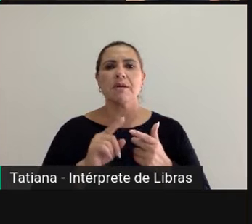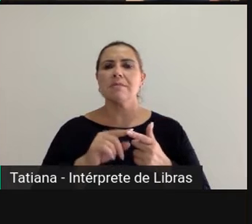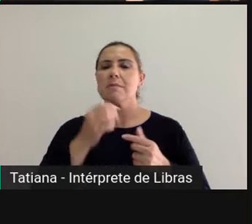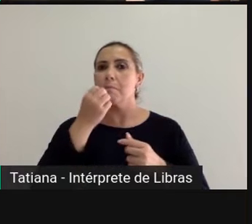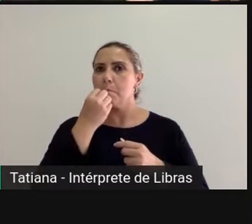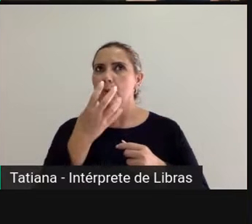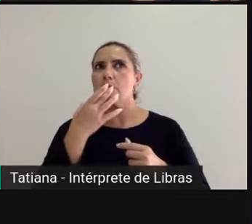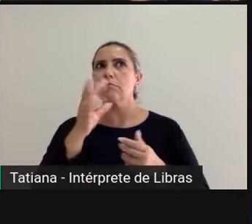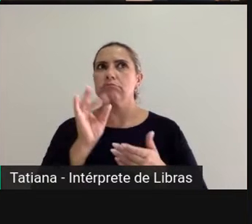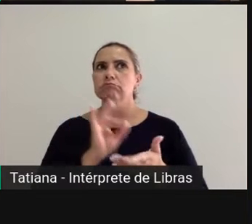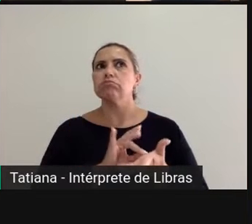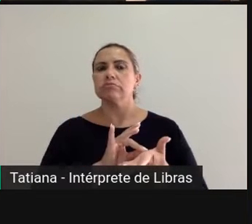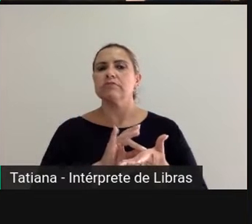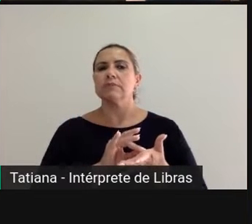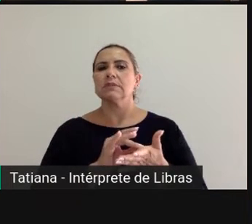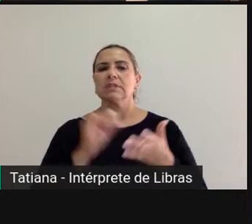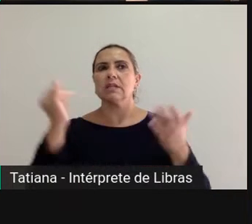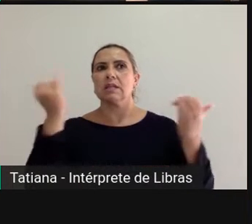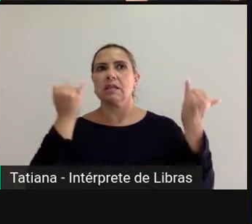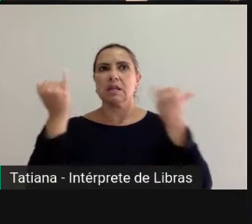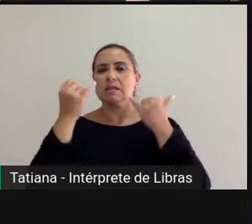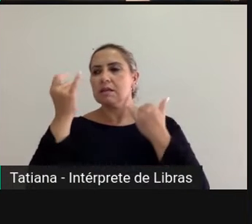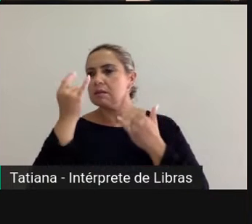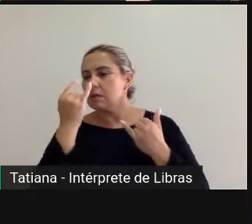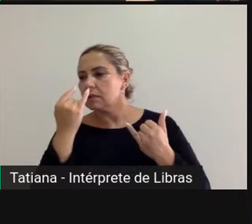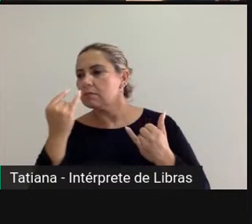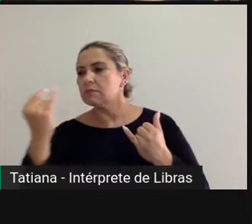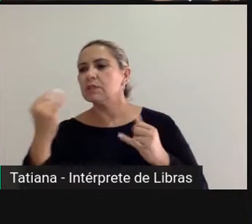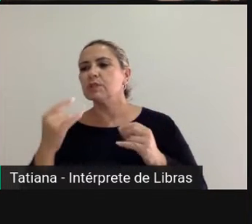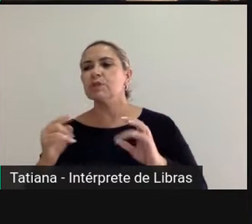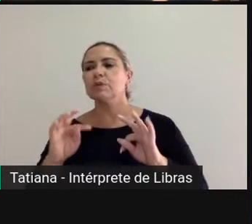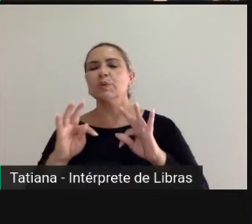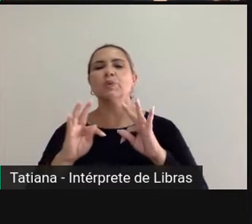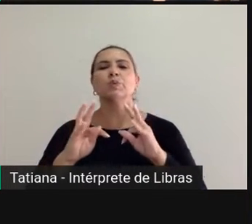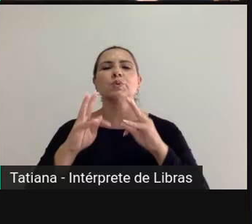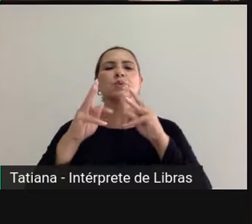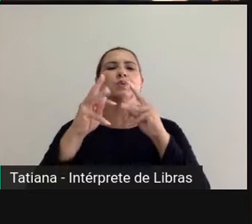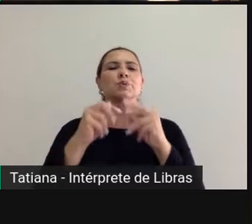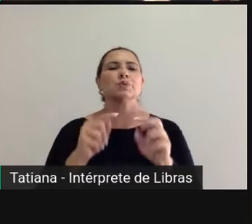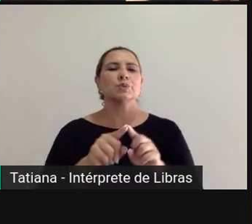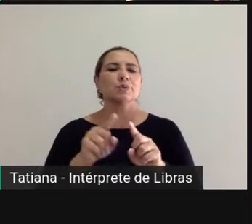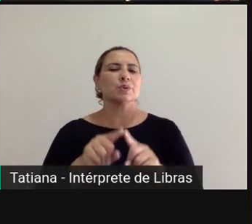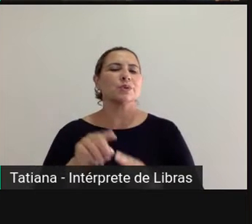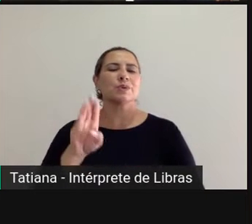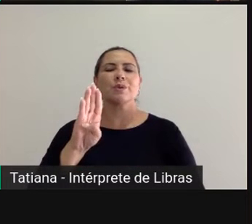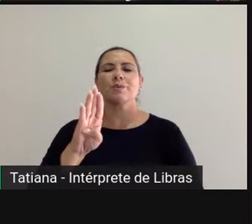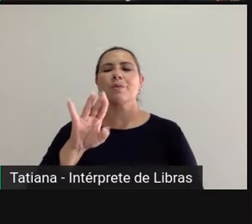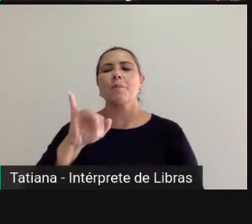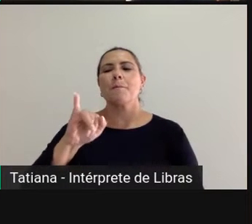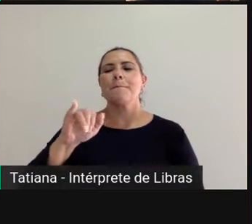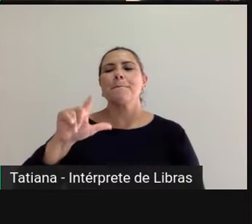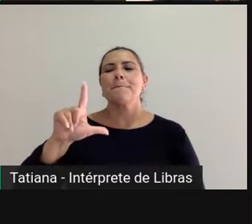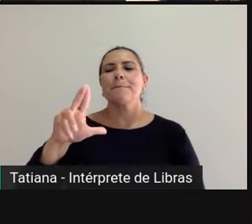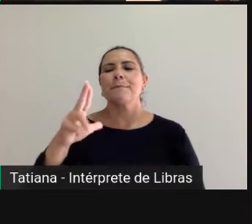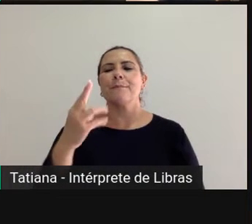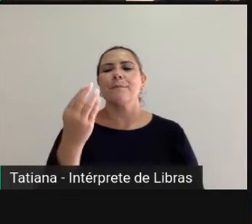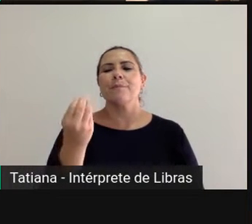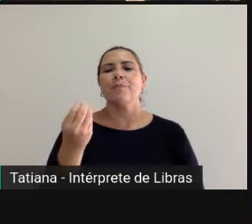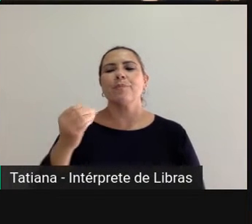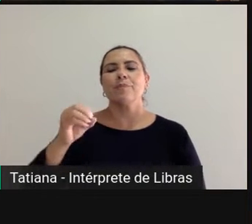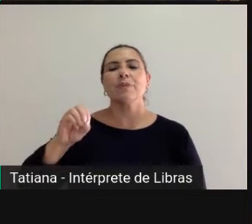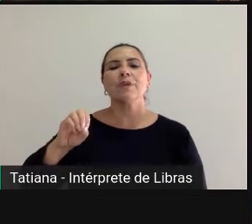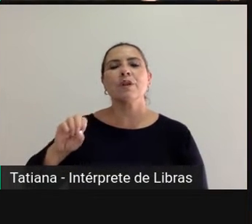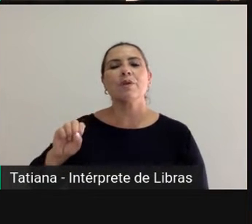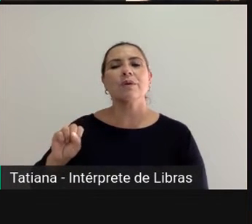plataformas que realmente hoje atraem a atenção de todos esses bilhões de usuários no Brasil e no mundo, né? E como